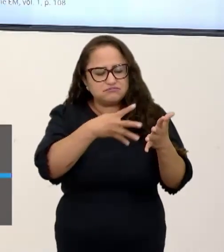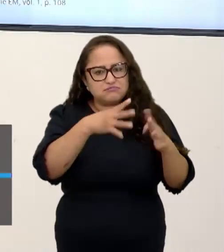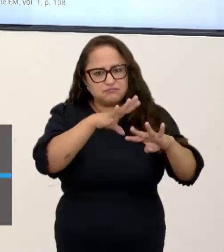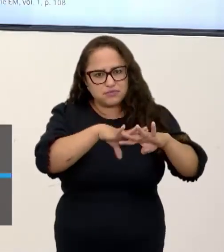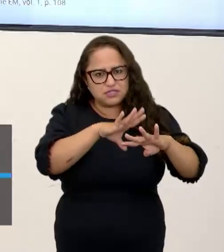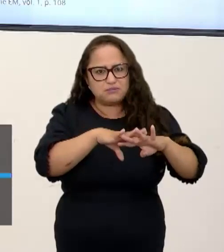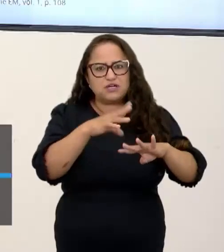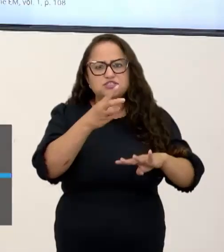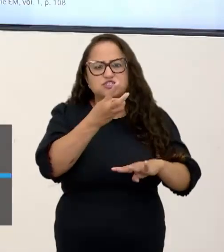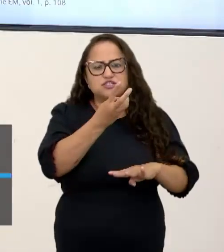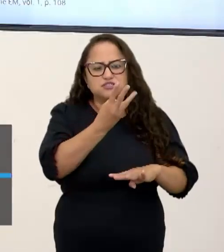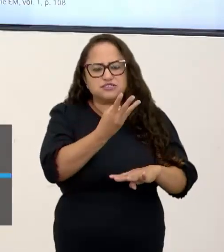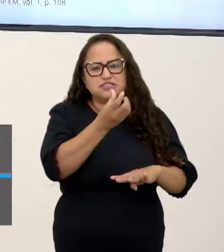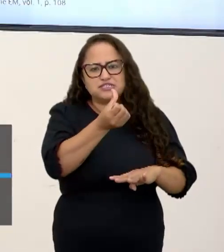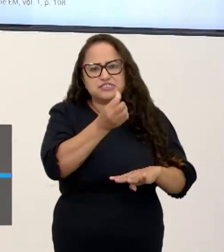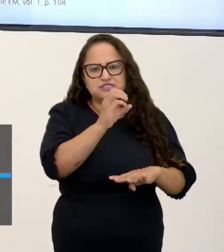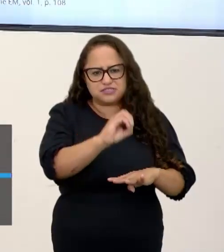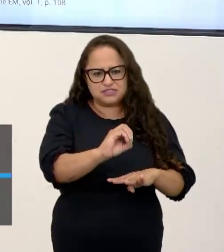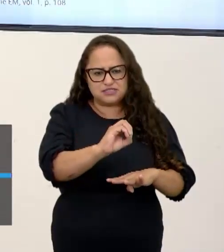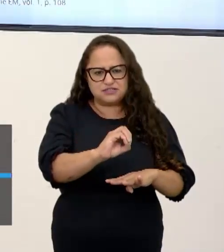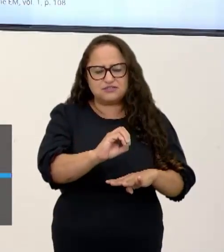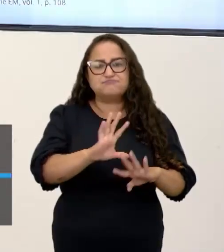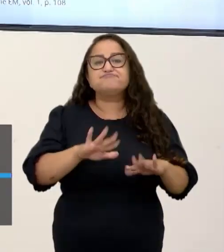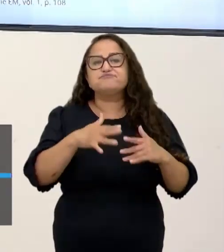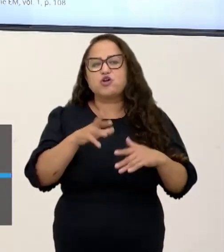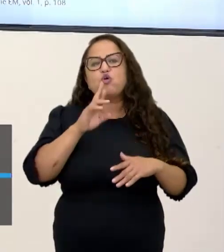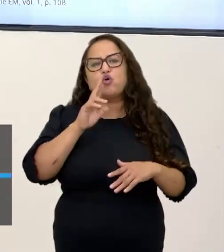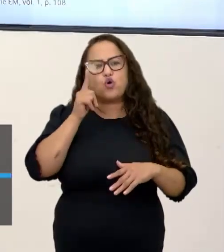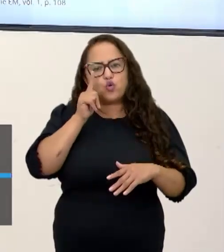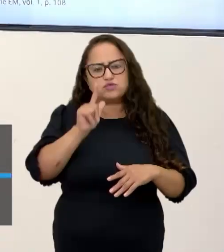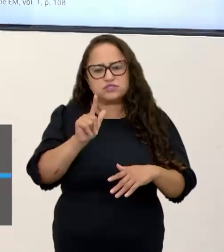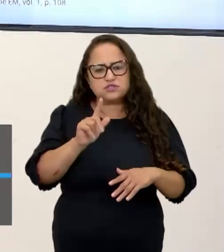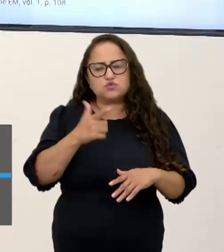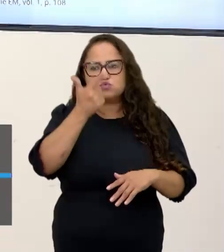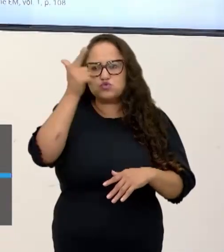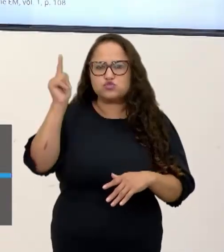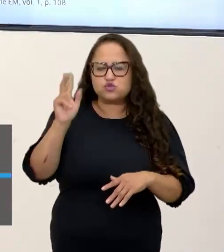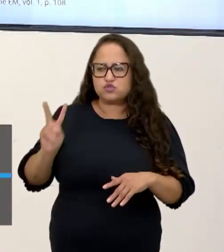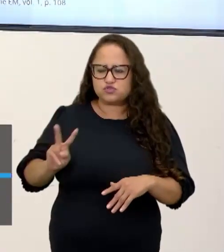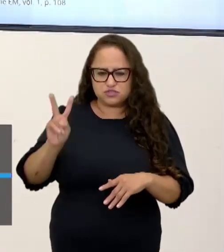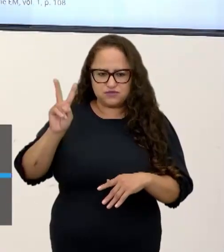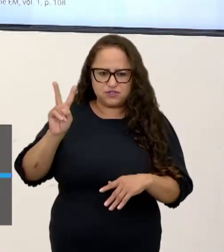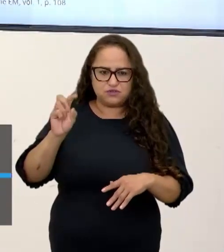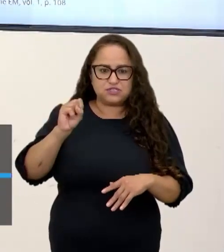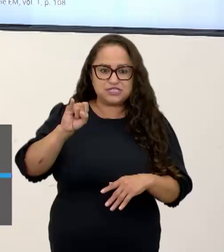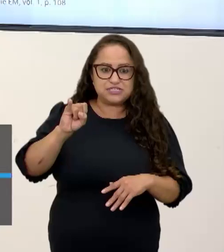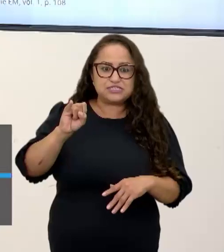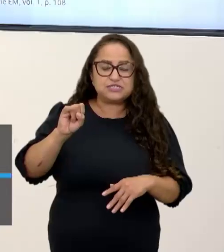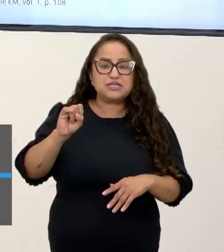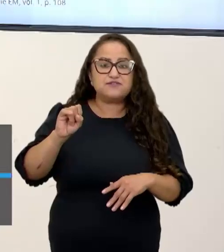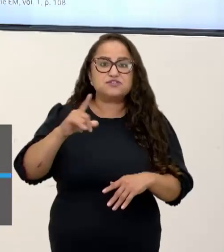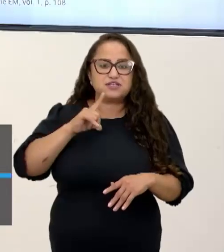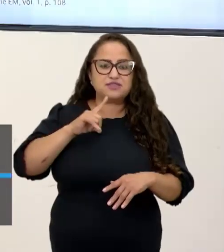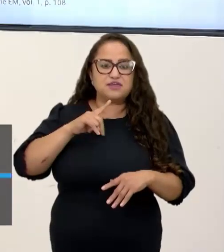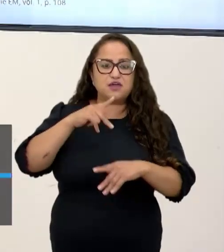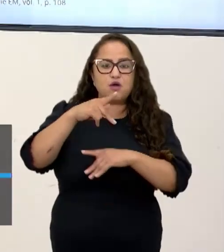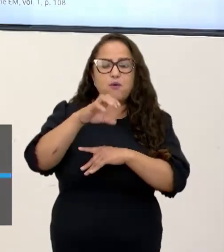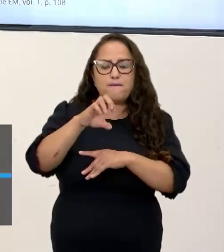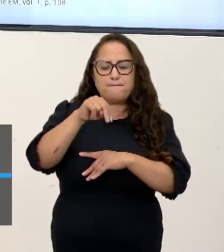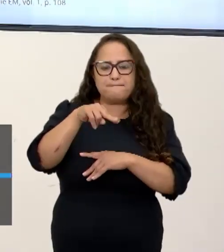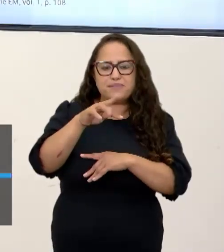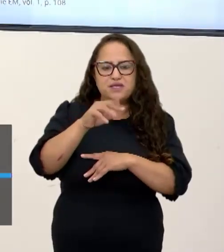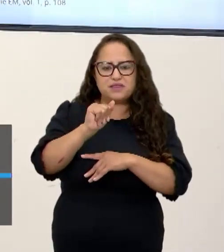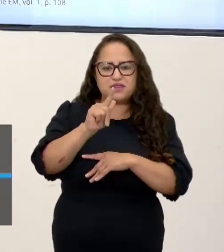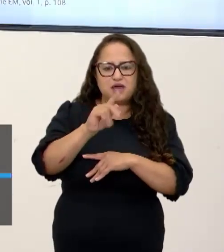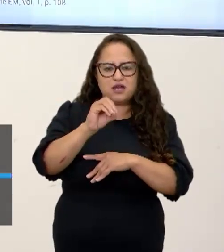dividir 360 por eles, que dá exato. Agora, os outros valores, você até colocou aqui o exemplo, ó, se você pegar o pentágono, 108 graus, se você